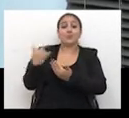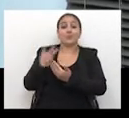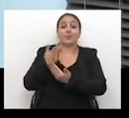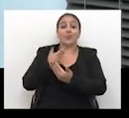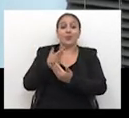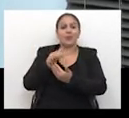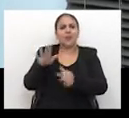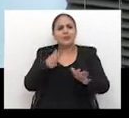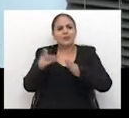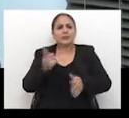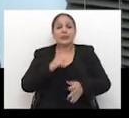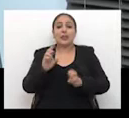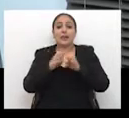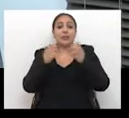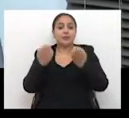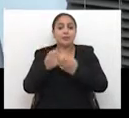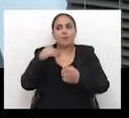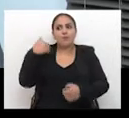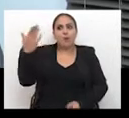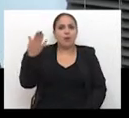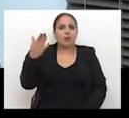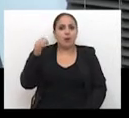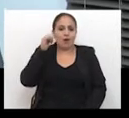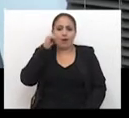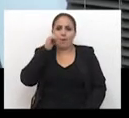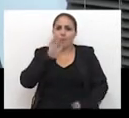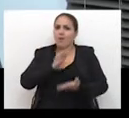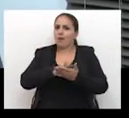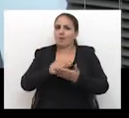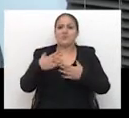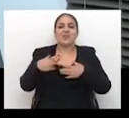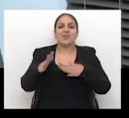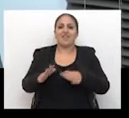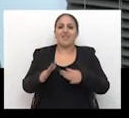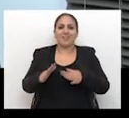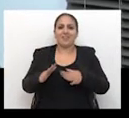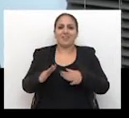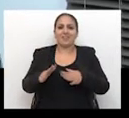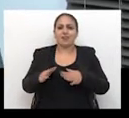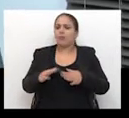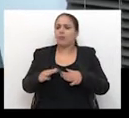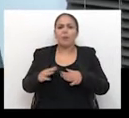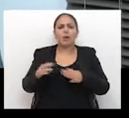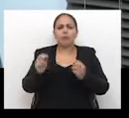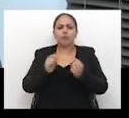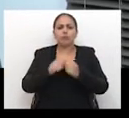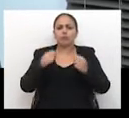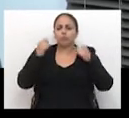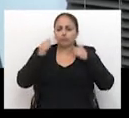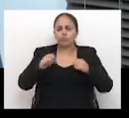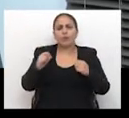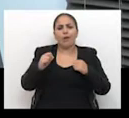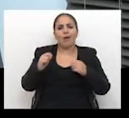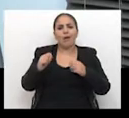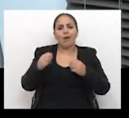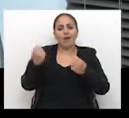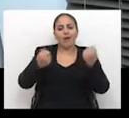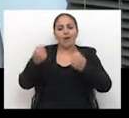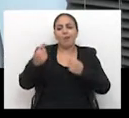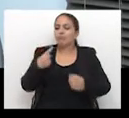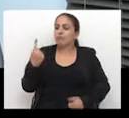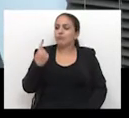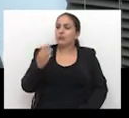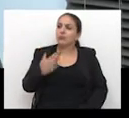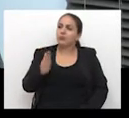fazia um comentário de que às vezes têm os festivais para fora ea esposa dele não acompanha muito nos festivais ele bota mala de garupa dele dentro do